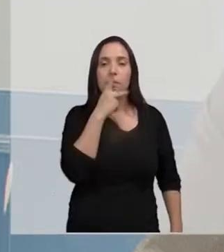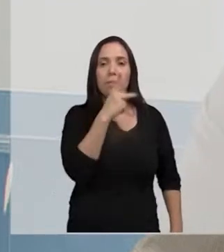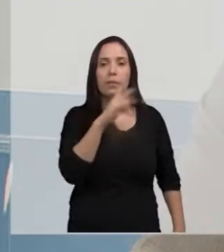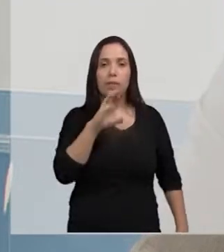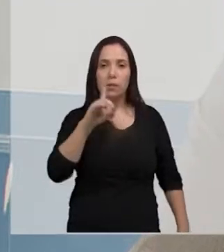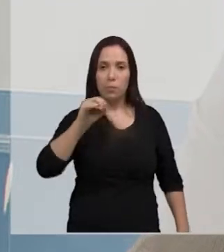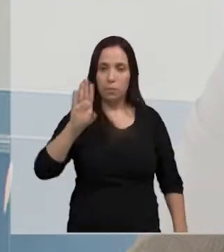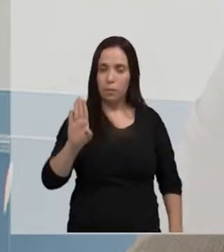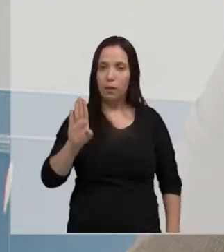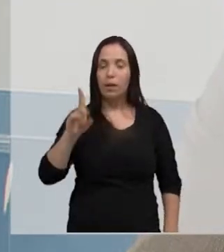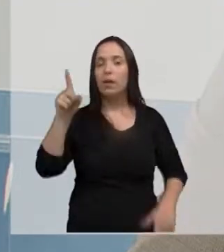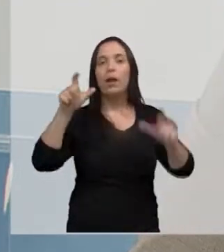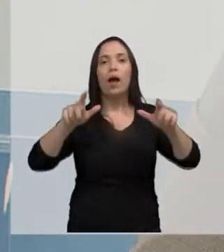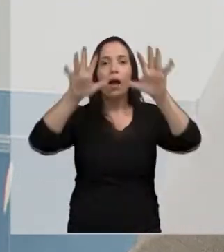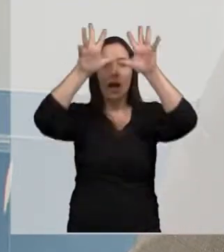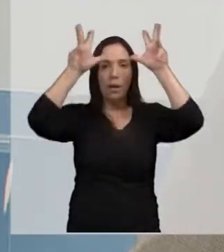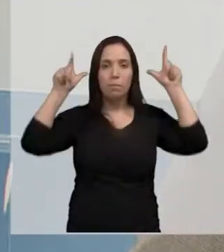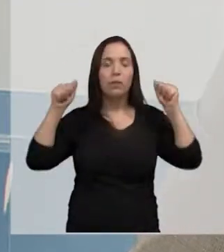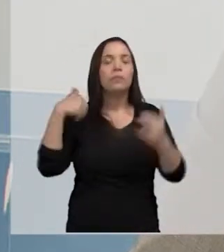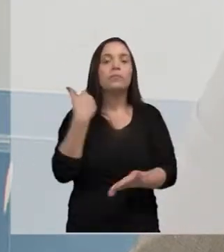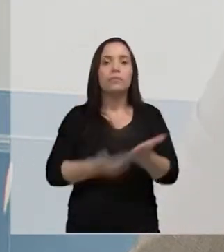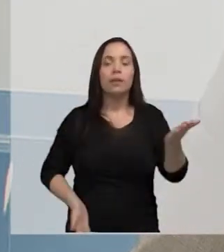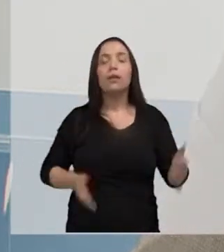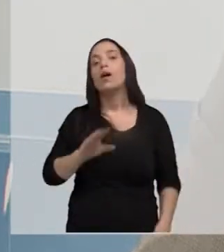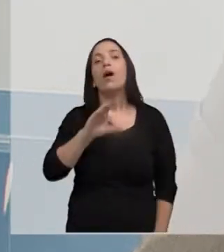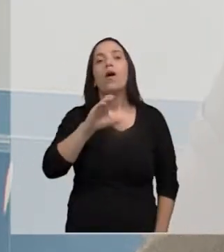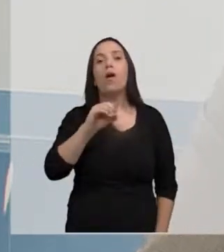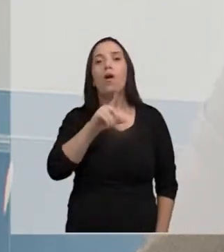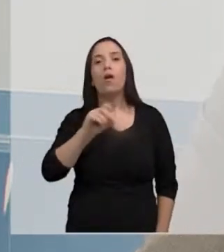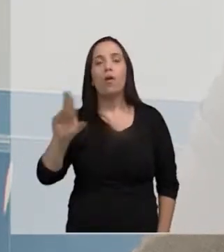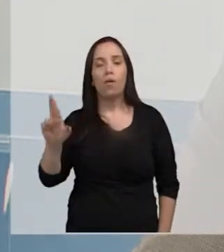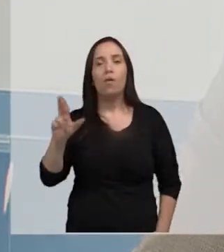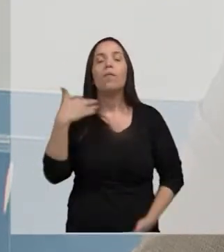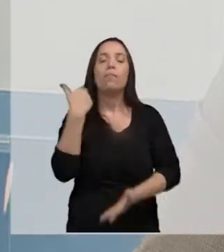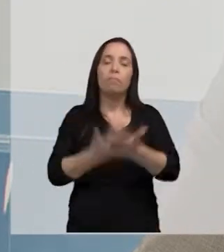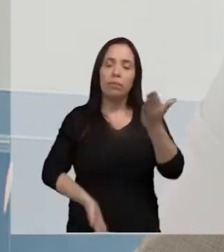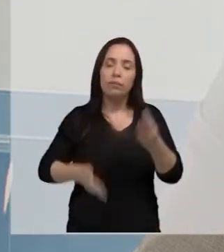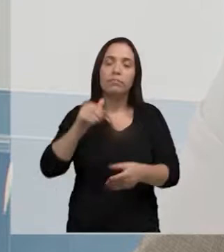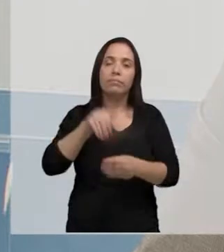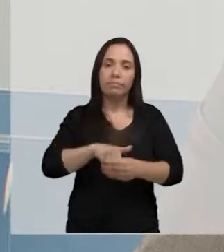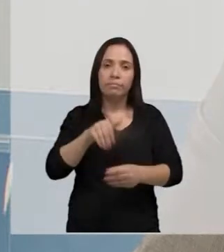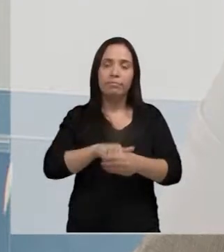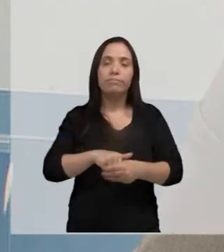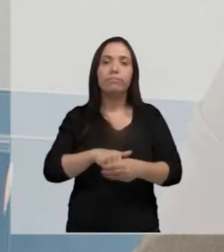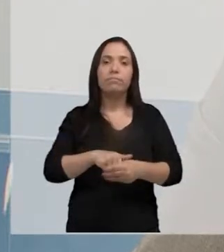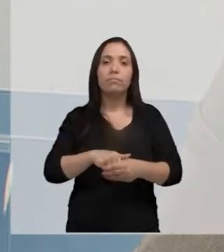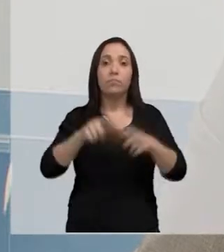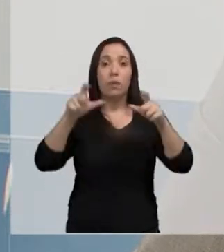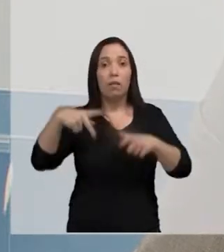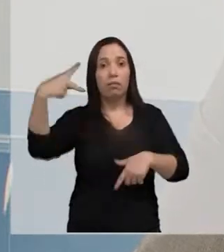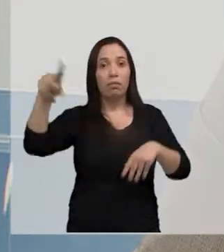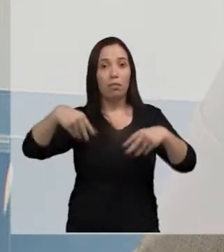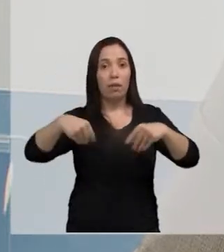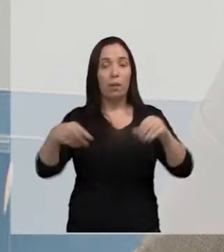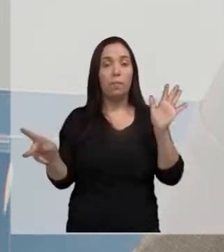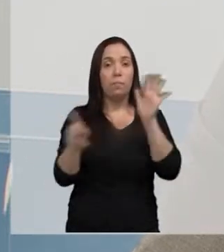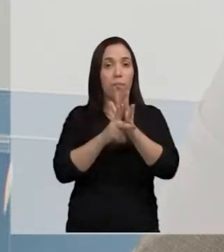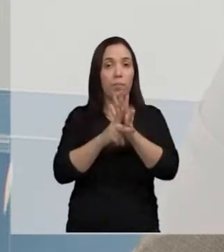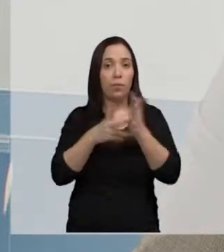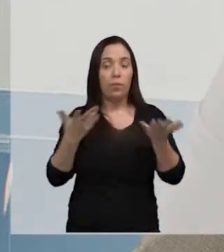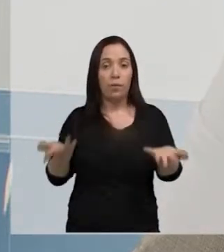PCdoB, lá do Amazonas, perdeu a eleição. Fernando Collor de Mello perdeu a eleição lá na terra